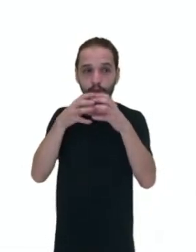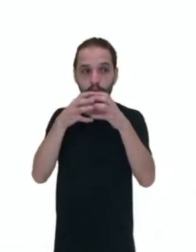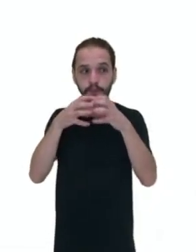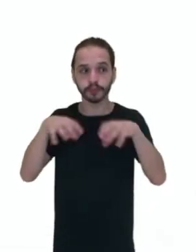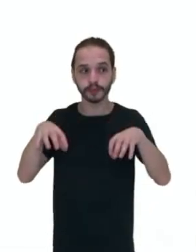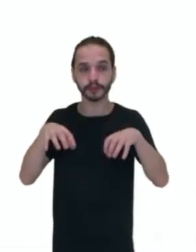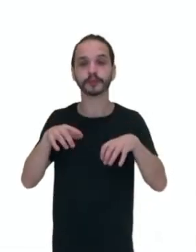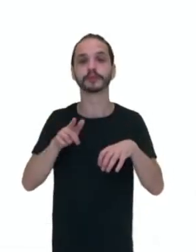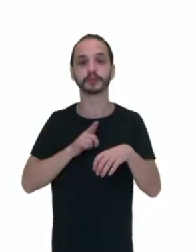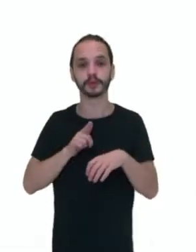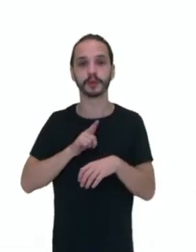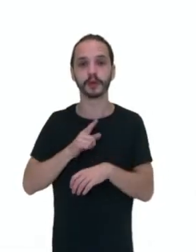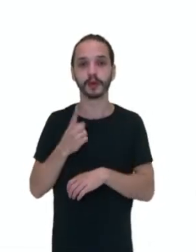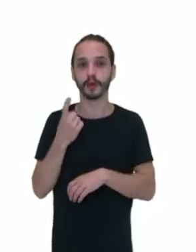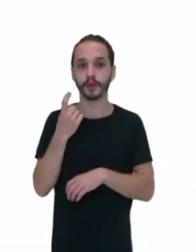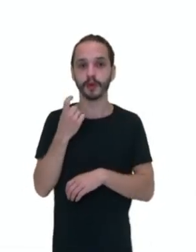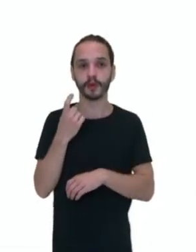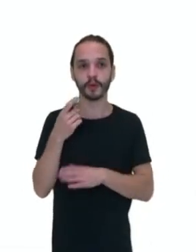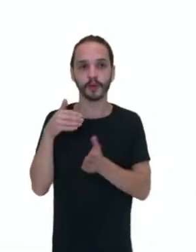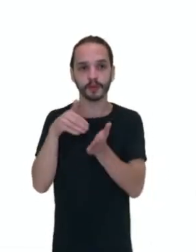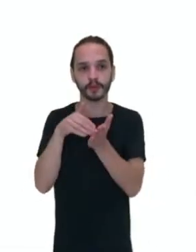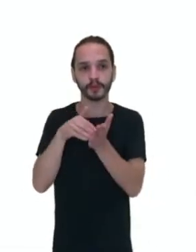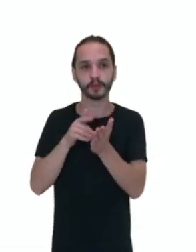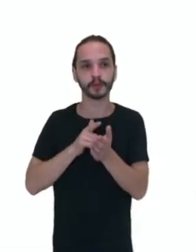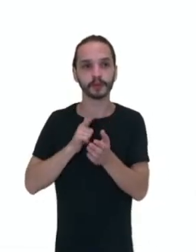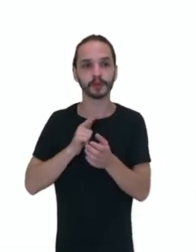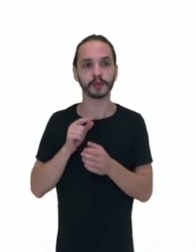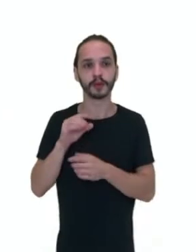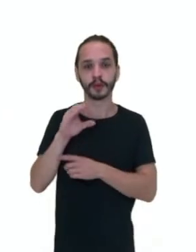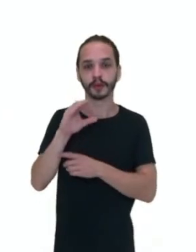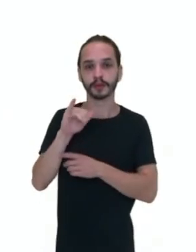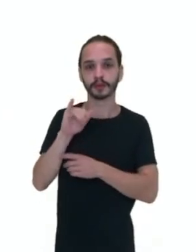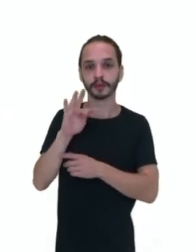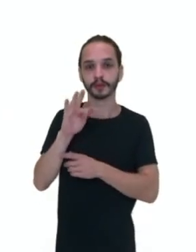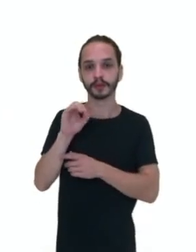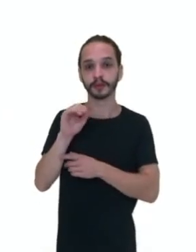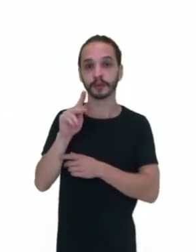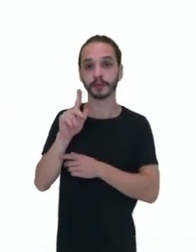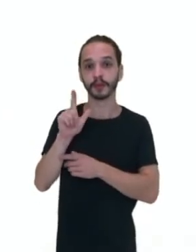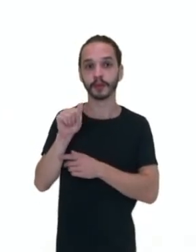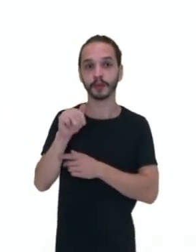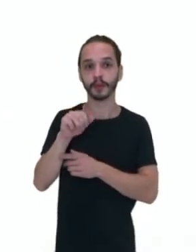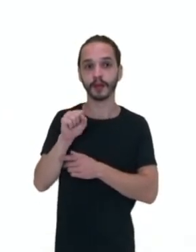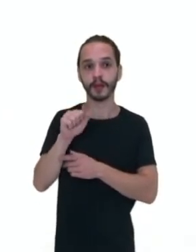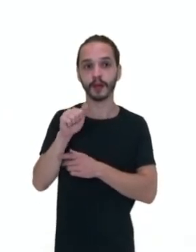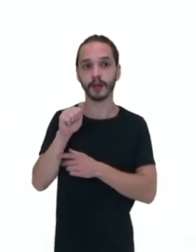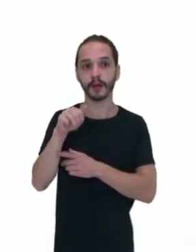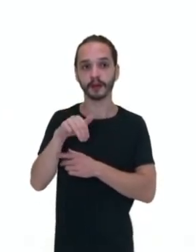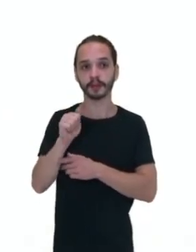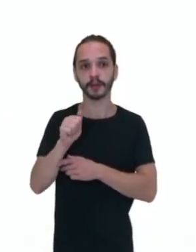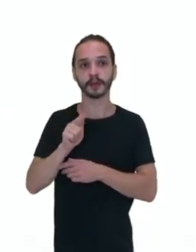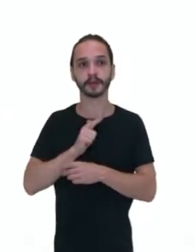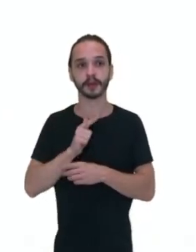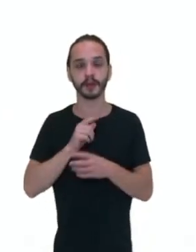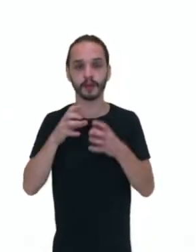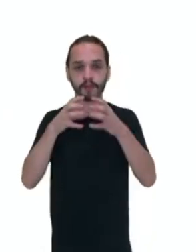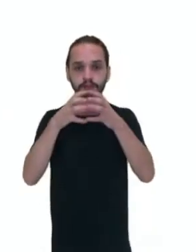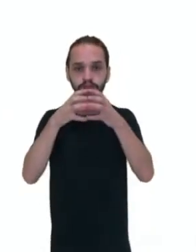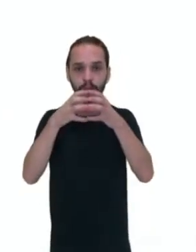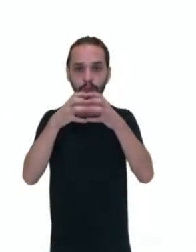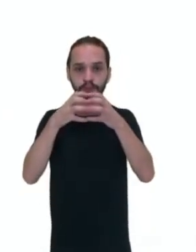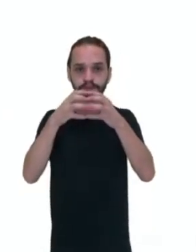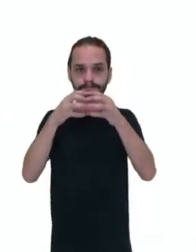penúltima imagem que a gente já vê o quê? O citoplasma se dividindo, ou seja, já 2 organismos aqui já estão,